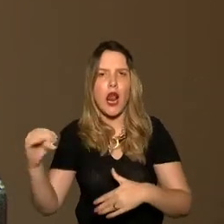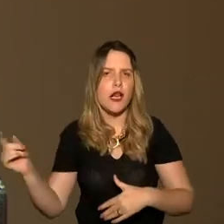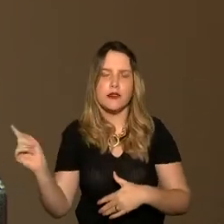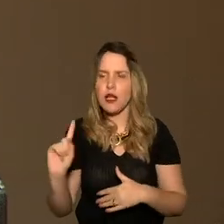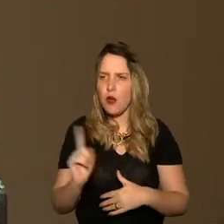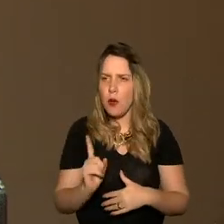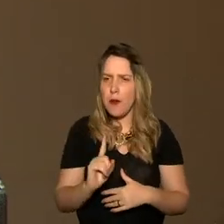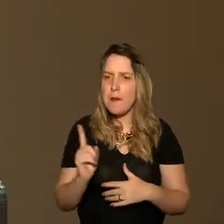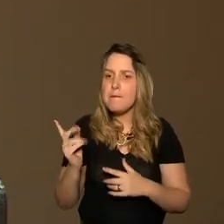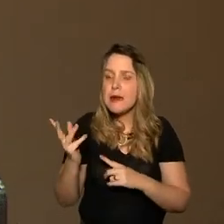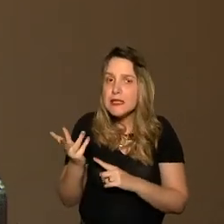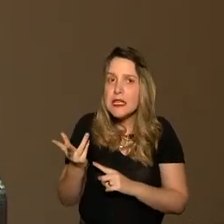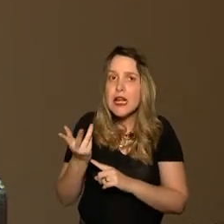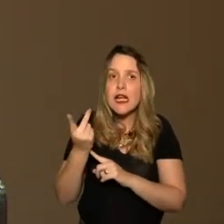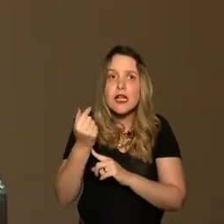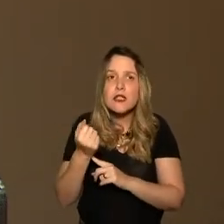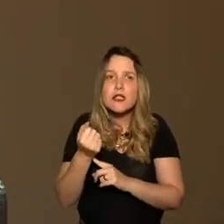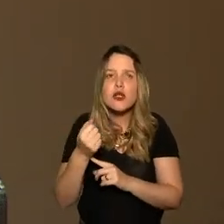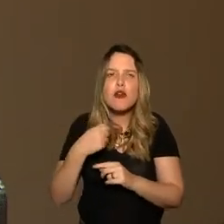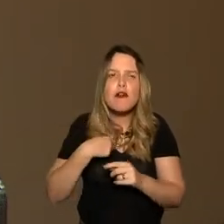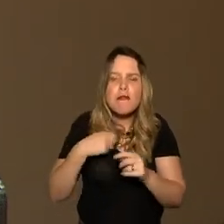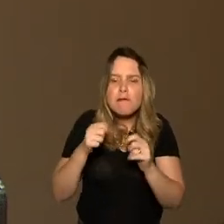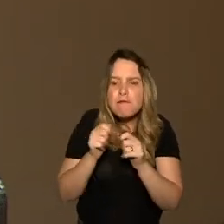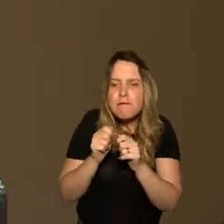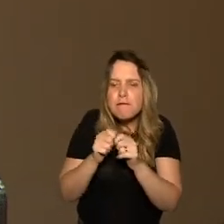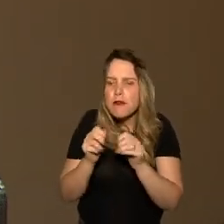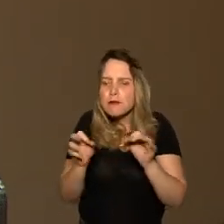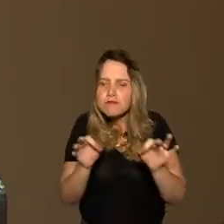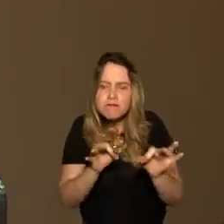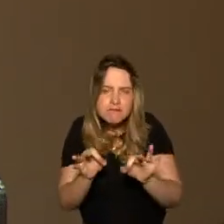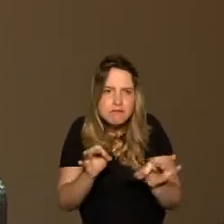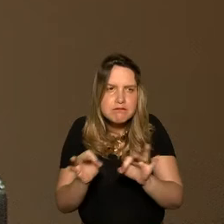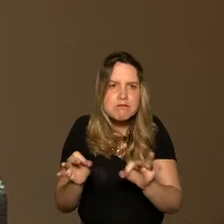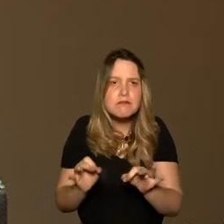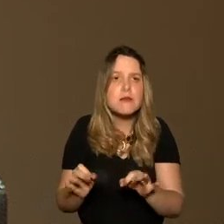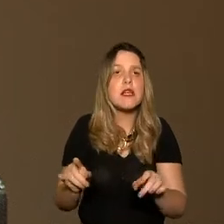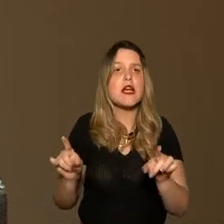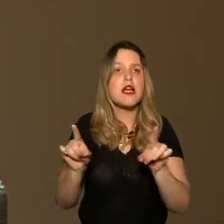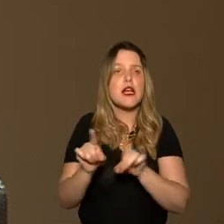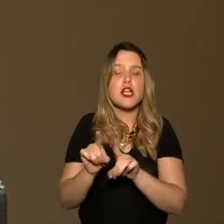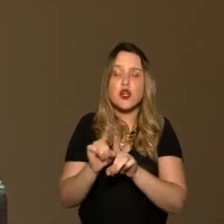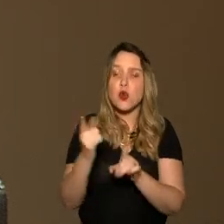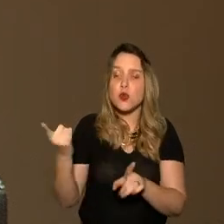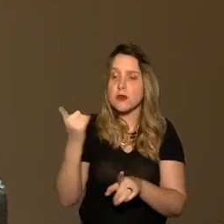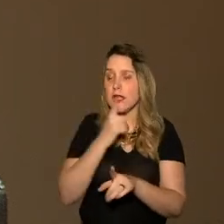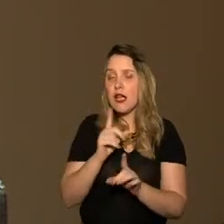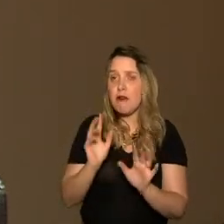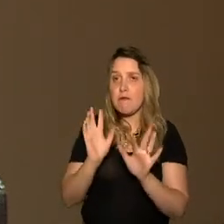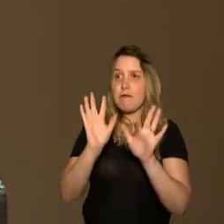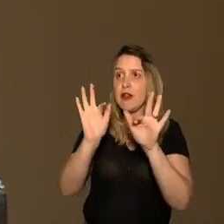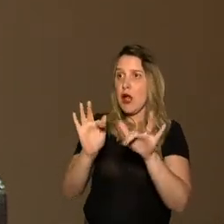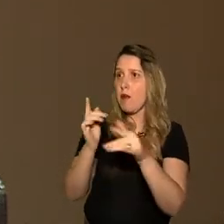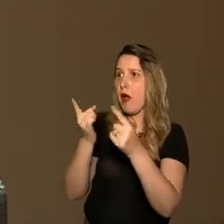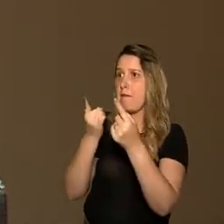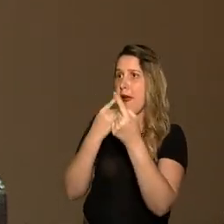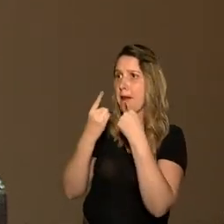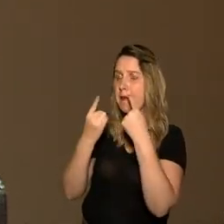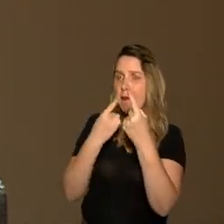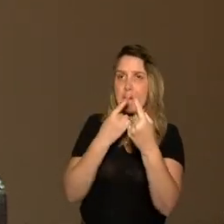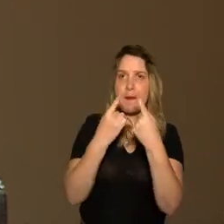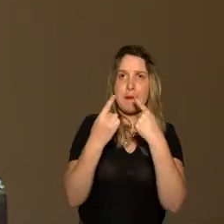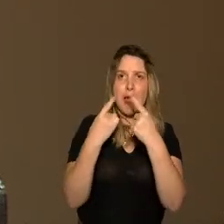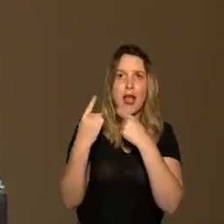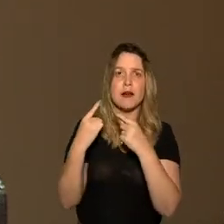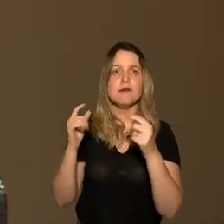arte e tinha uma algumas partes lá que eu não vou aqui detalhar mas no final a gente tinha uma conversa coletiva